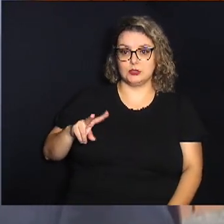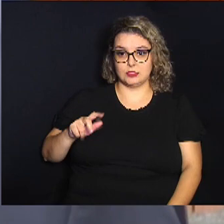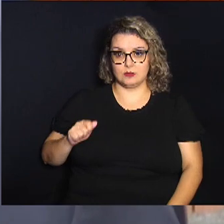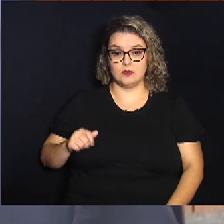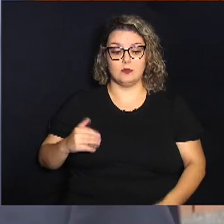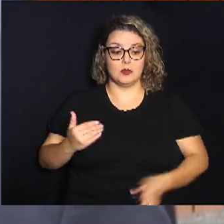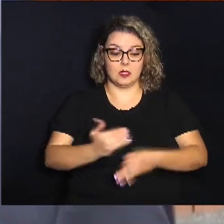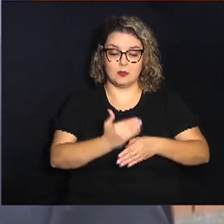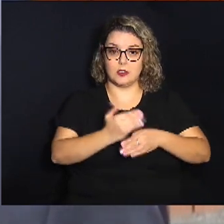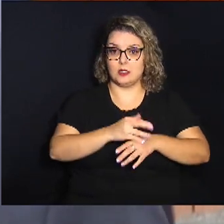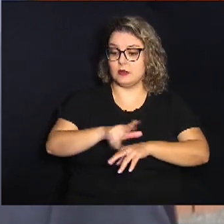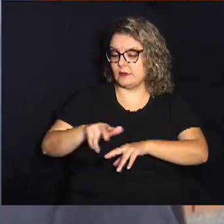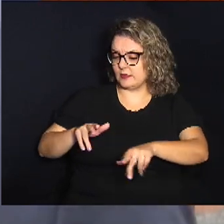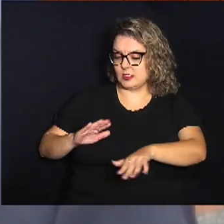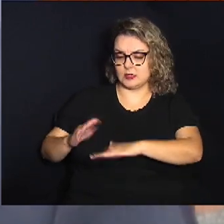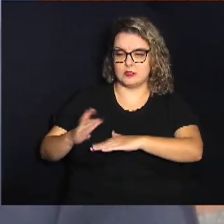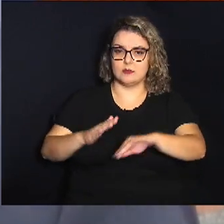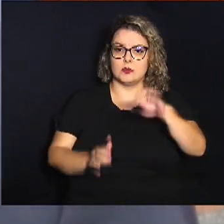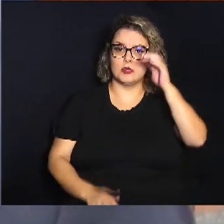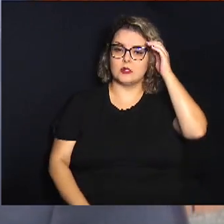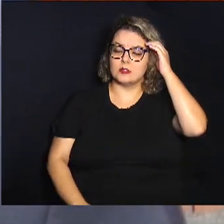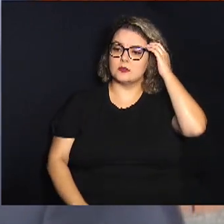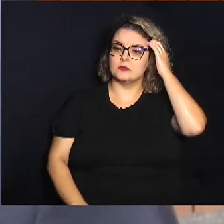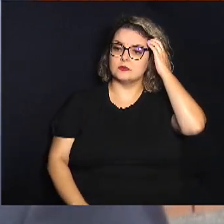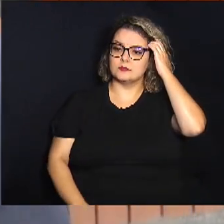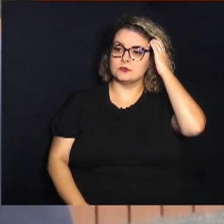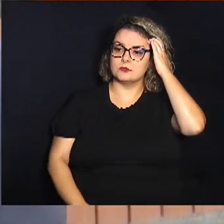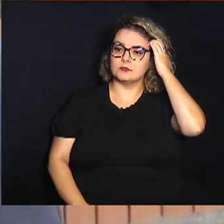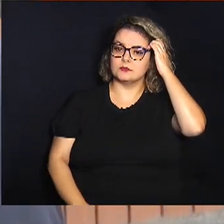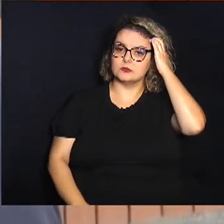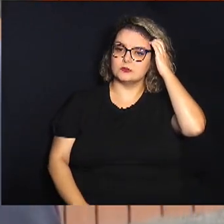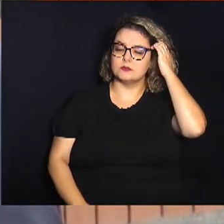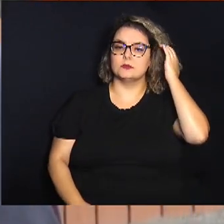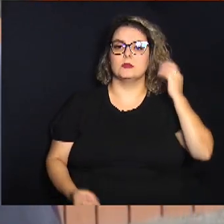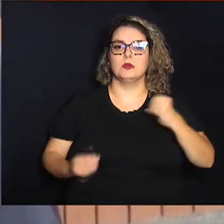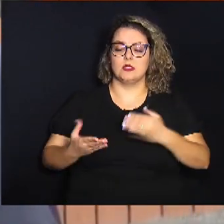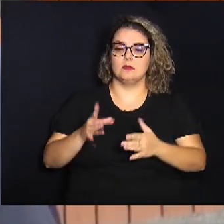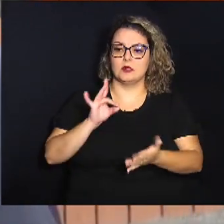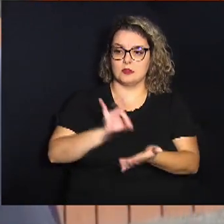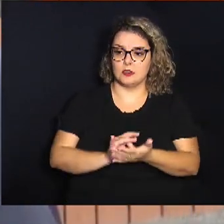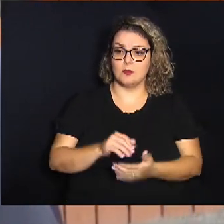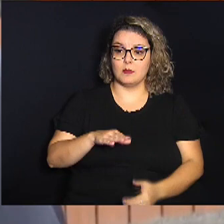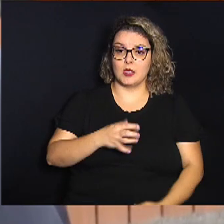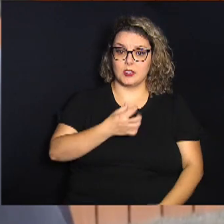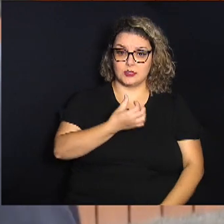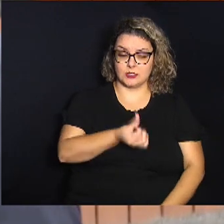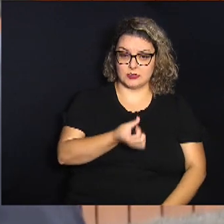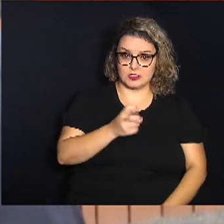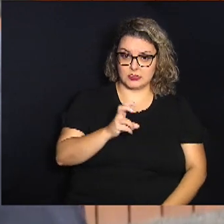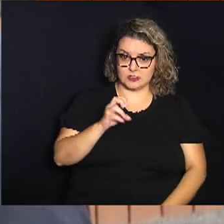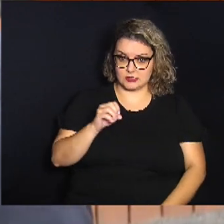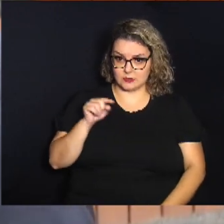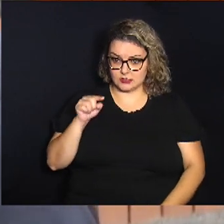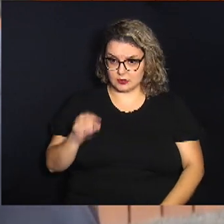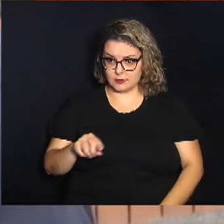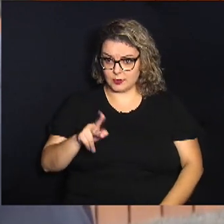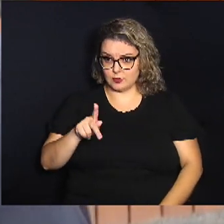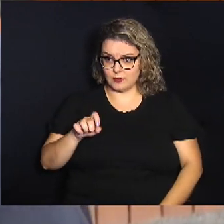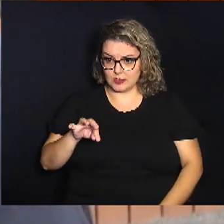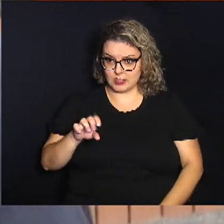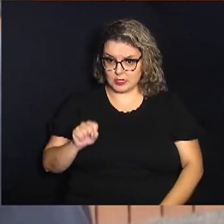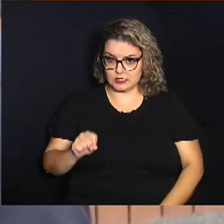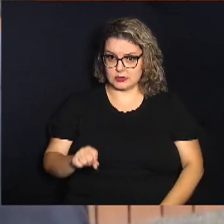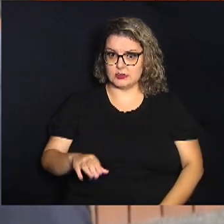praças em vários bairros trazer isso daí de verdade de fato temos mais de 650 mil PETs em Campinas e isso daí vai